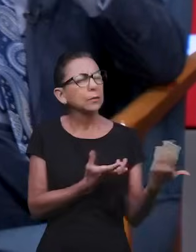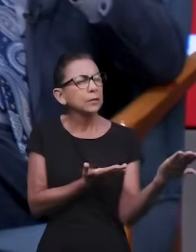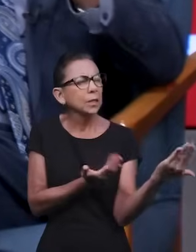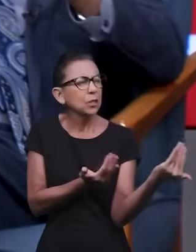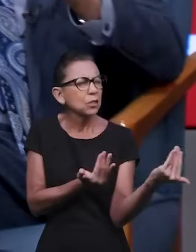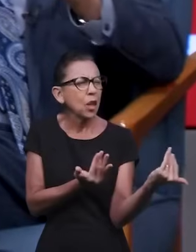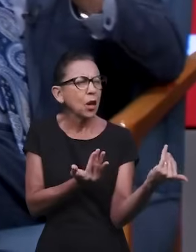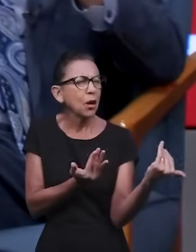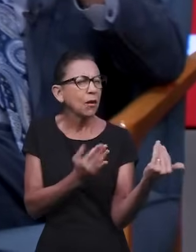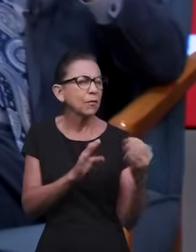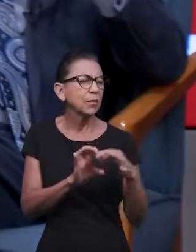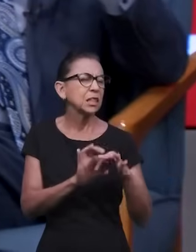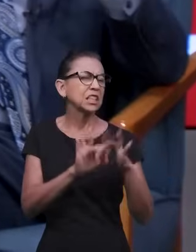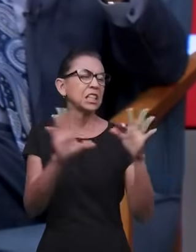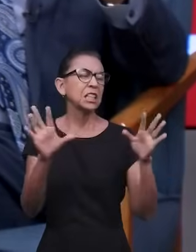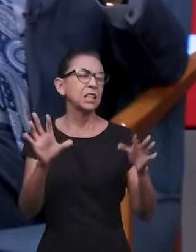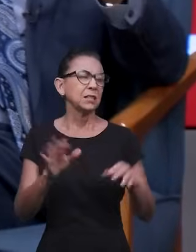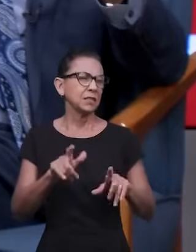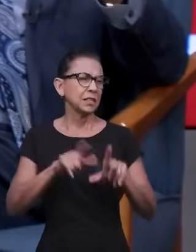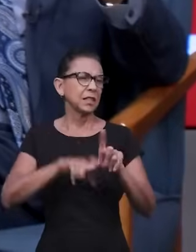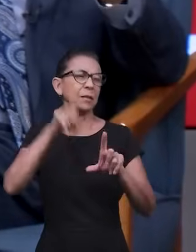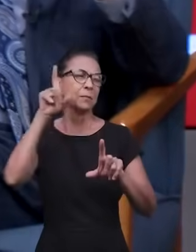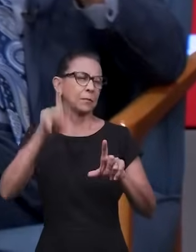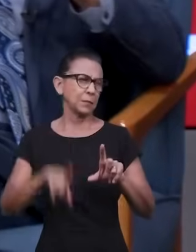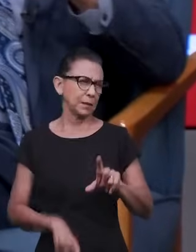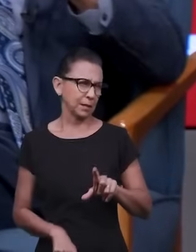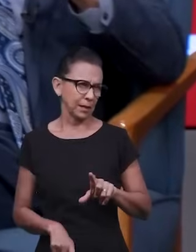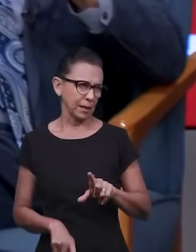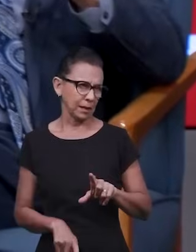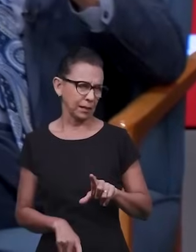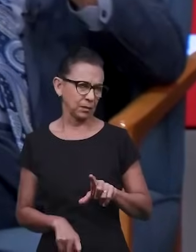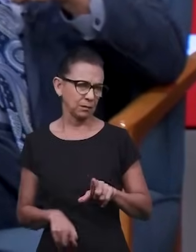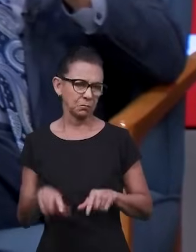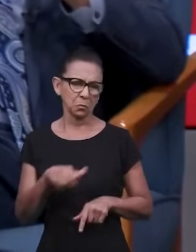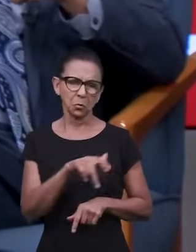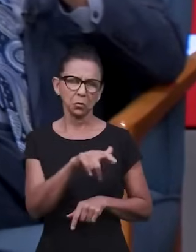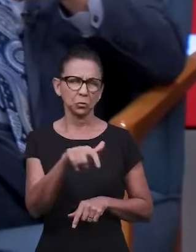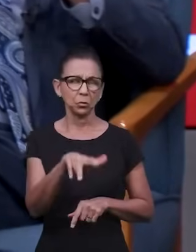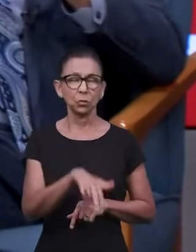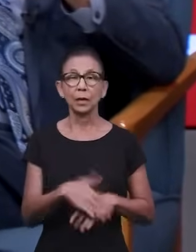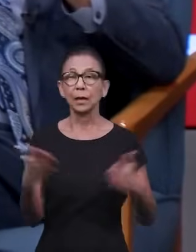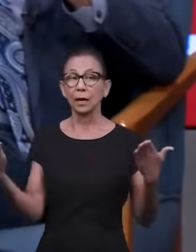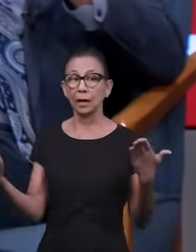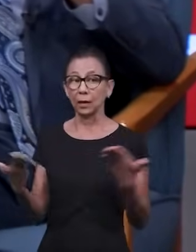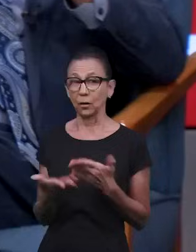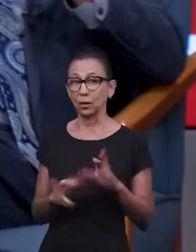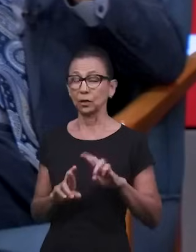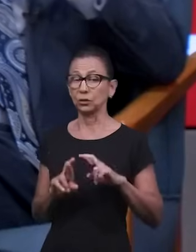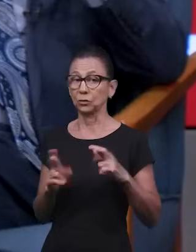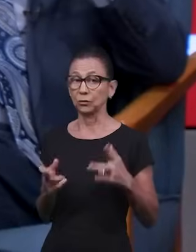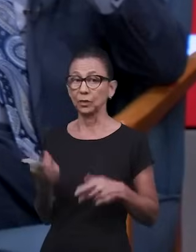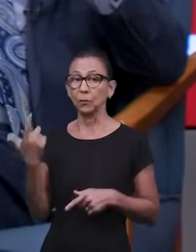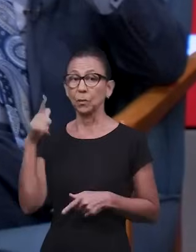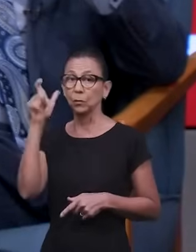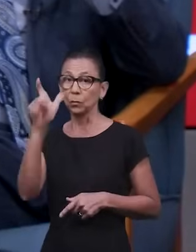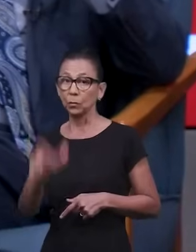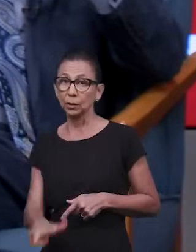você fazia o que você queria e andava por onde você queria agora não outro vai te conduzir